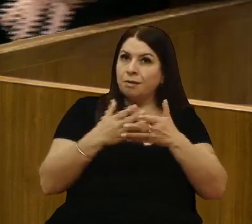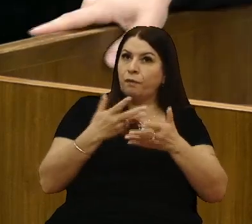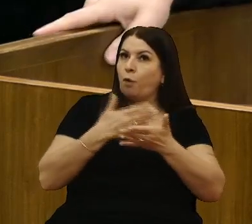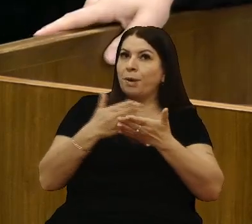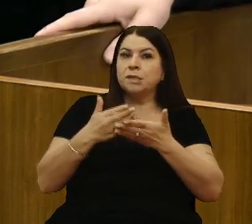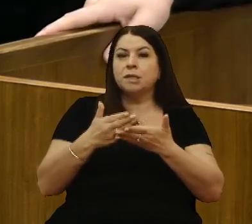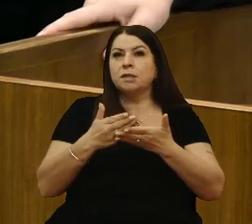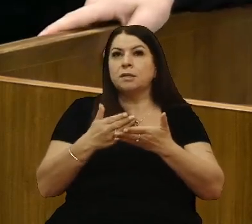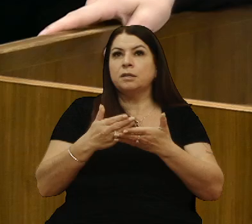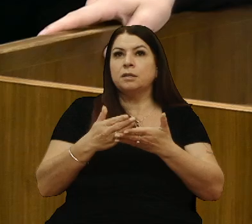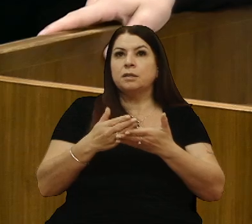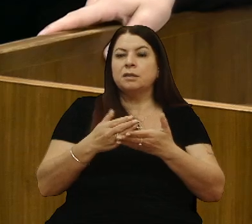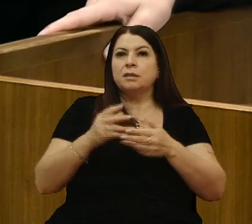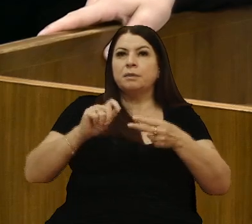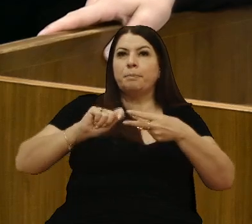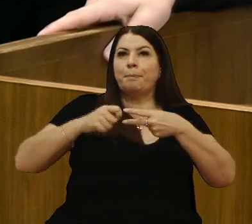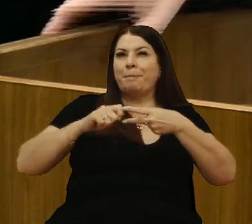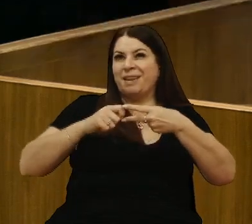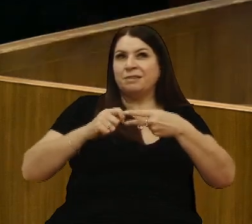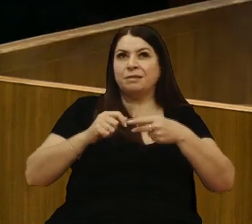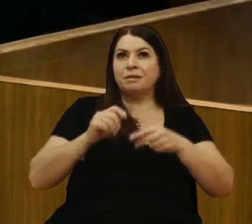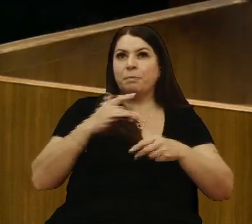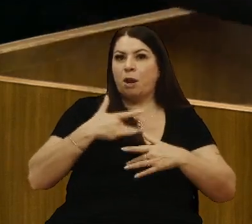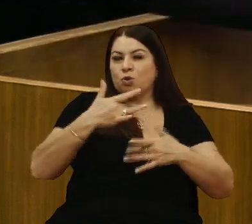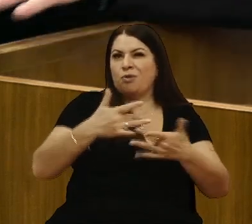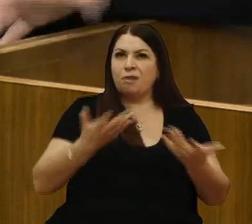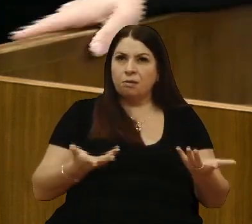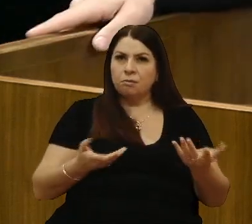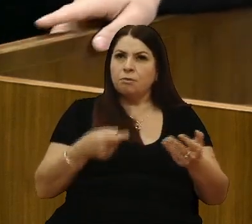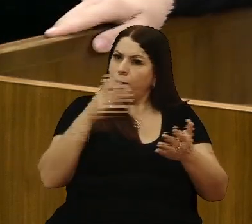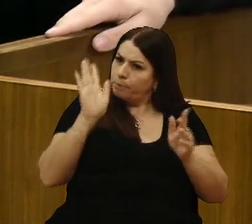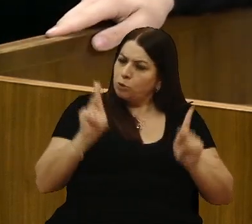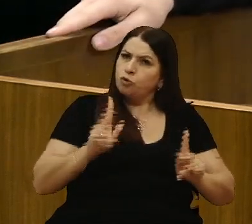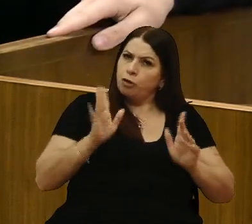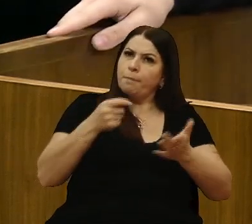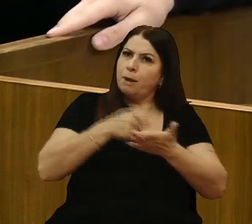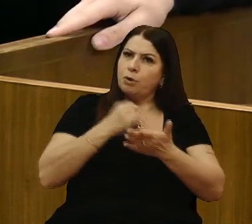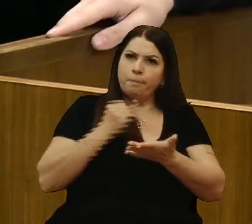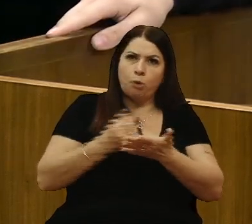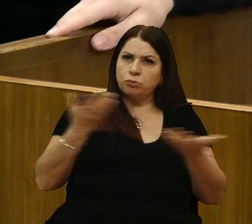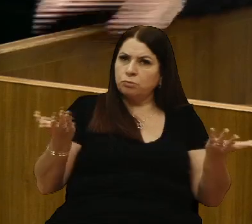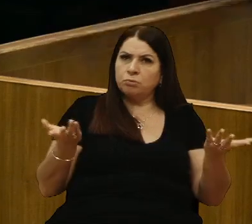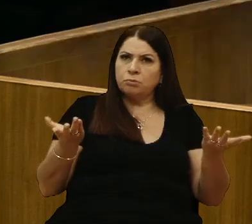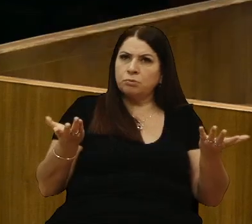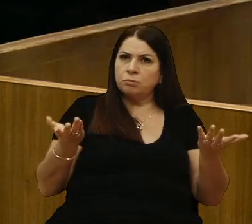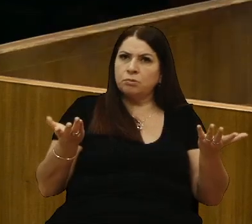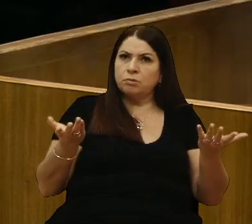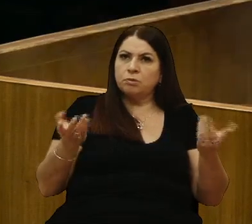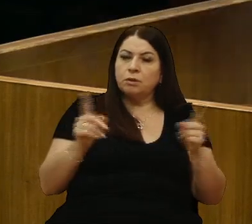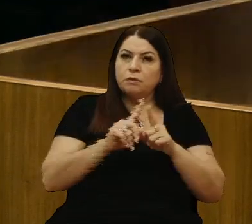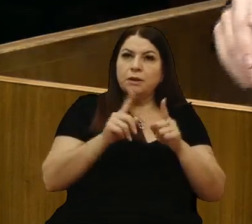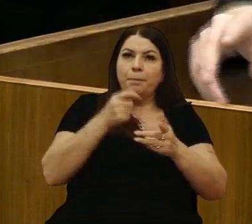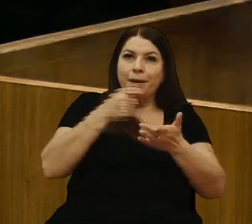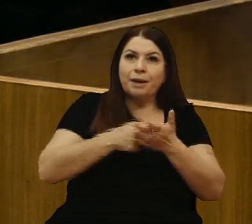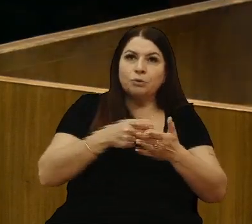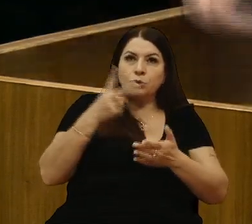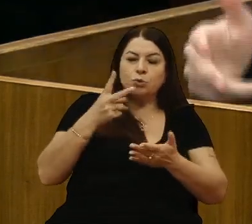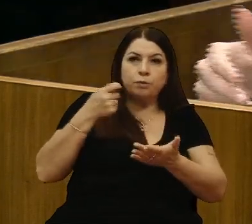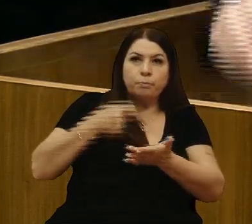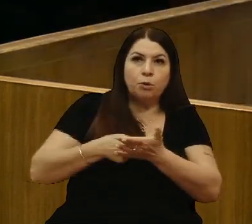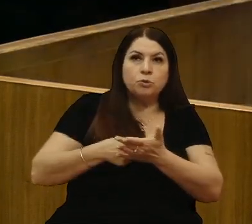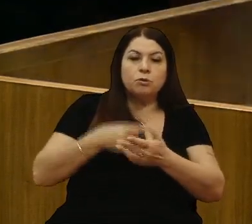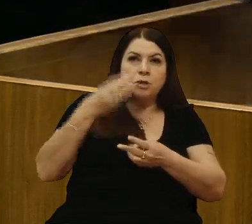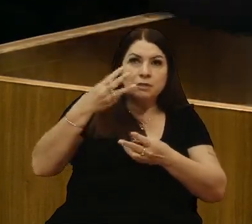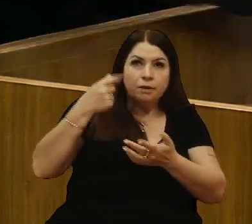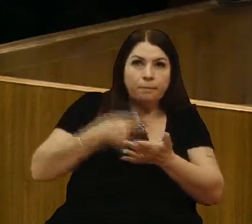a fazer Pix solidário. As pessoas já pagam imposto para isso, gente. Aí elas vão ter que pagar um segundo imposto, um terceiro